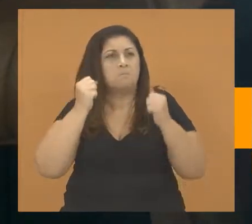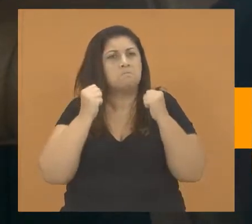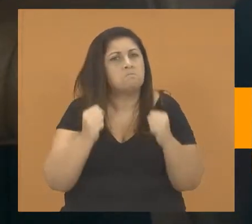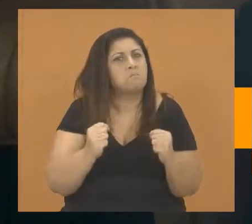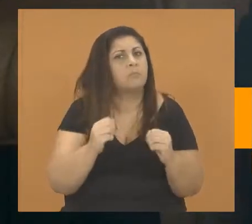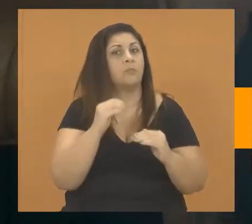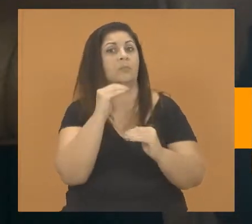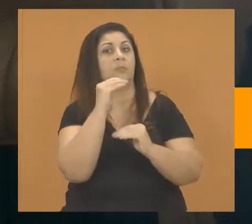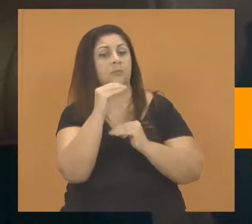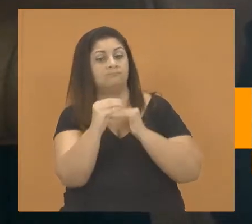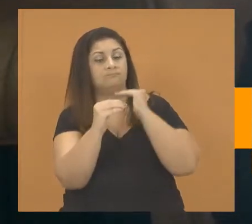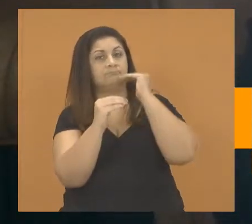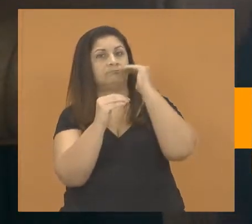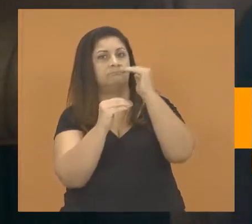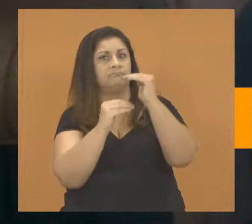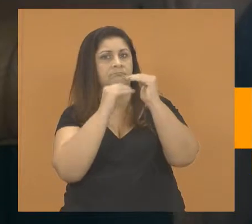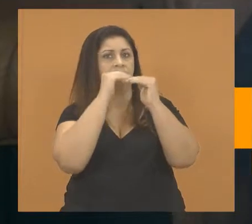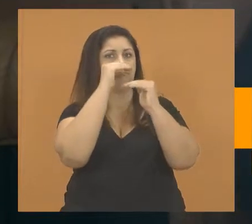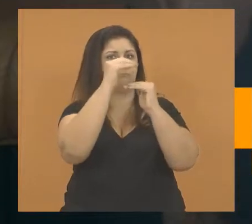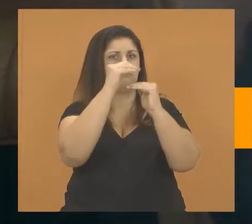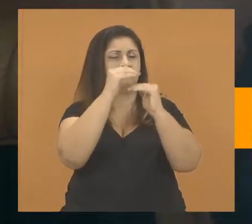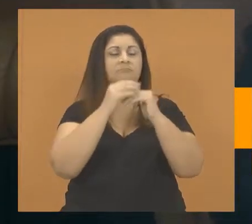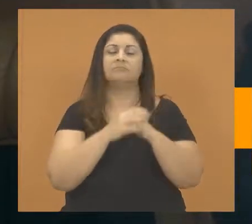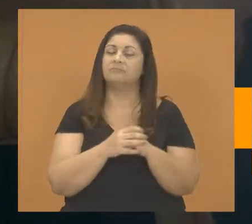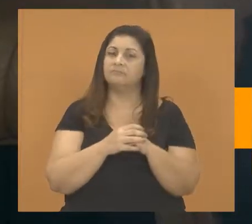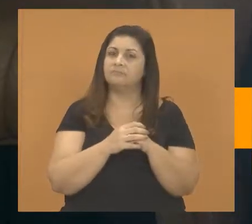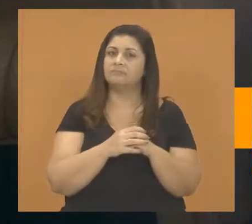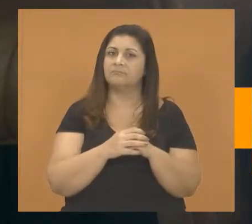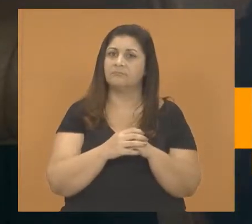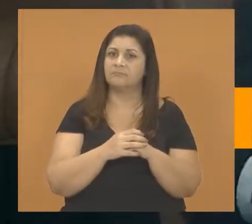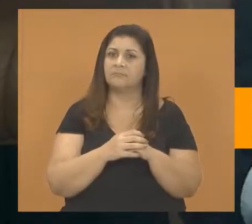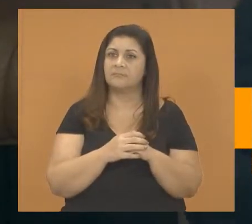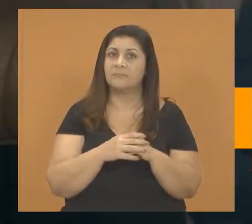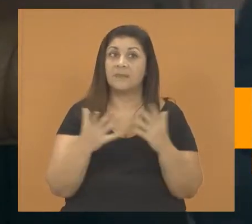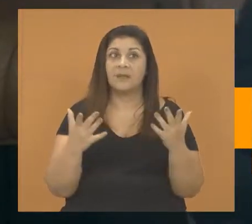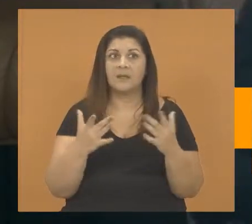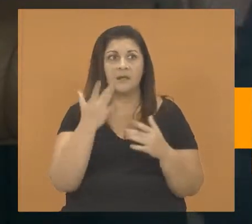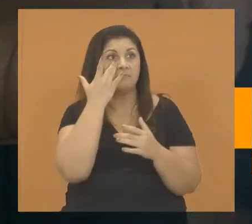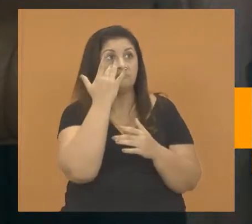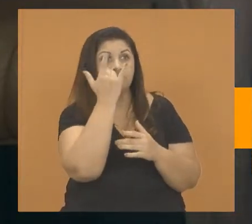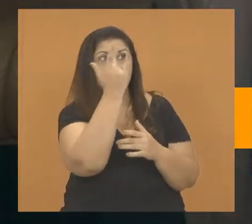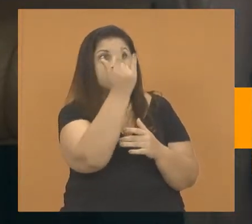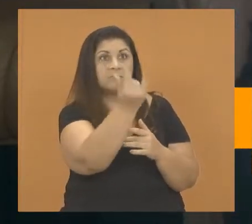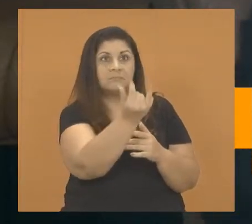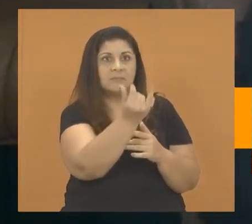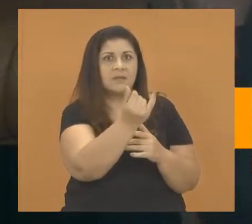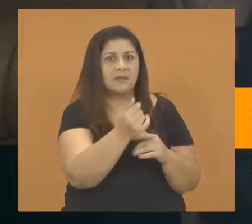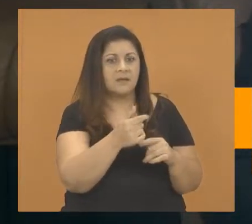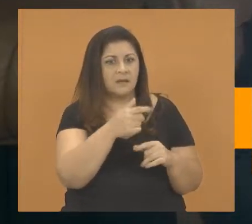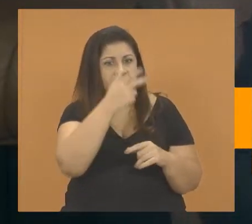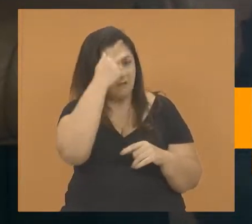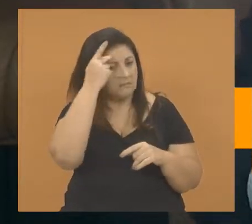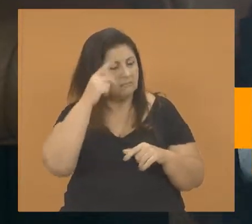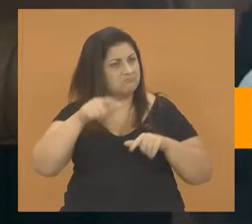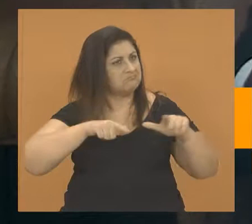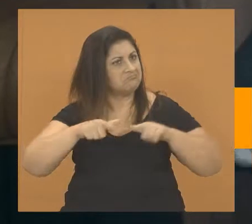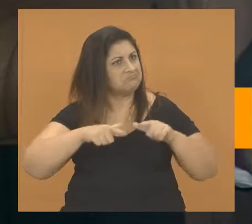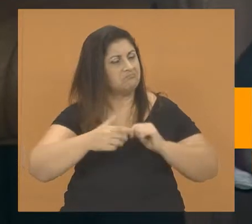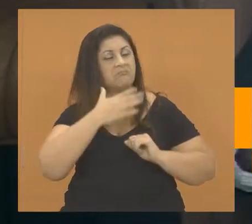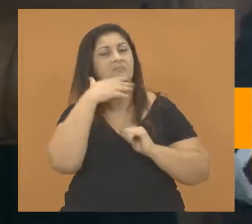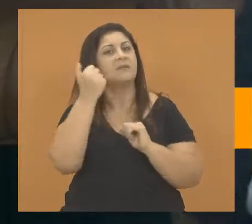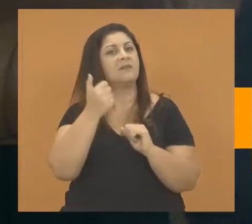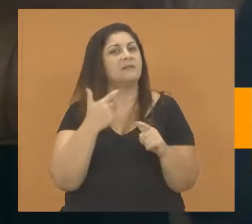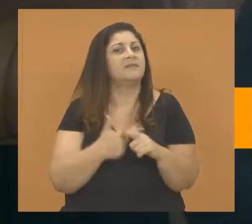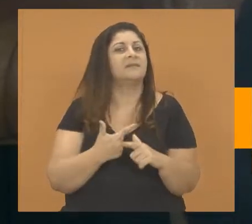subida na função não é progredir na carreira isso atrai também os melhores profissionais porque são